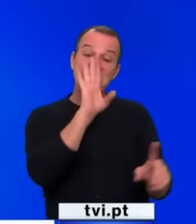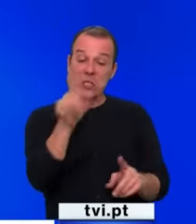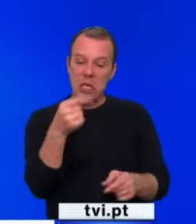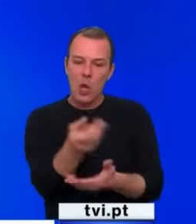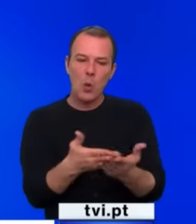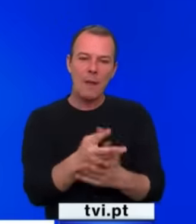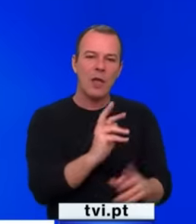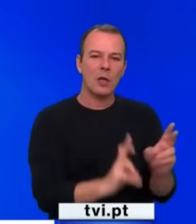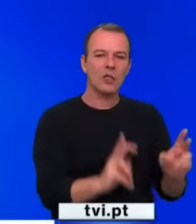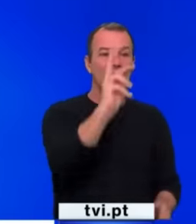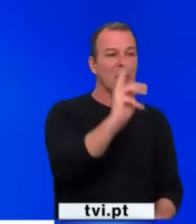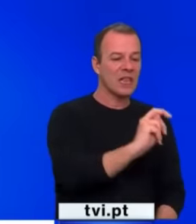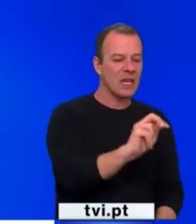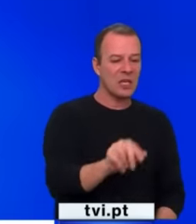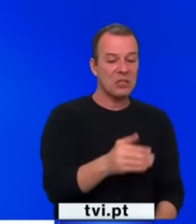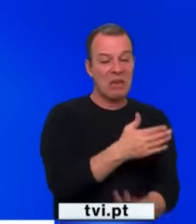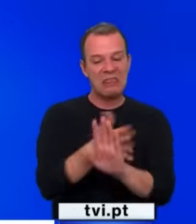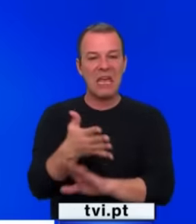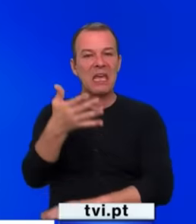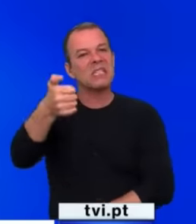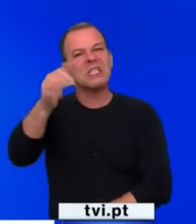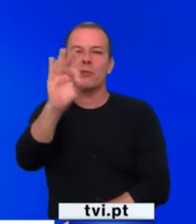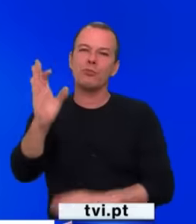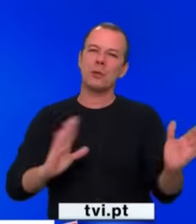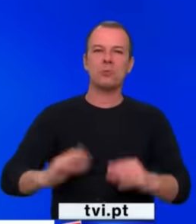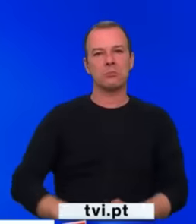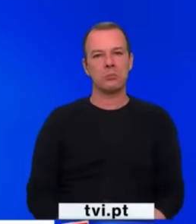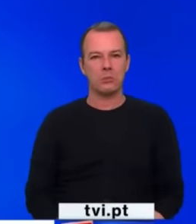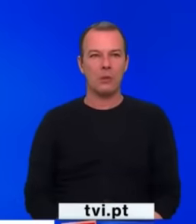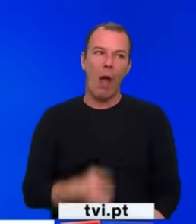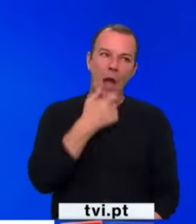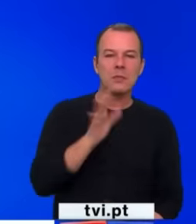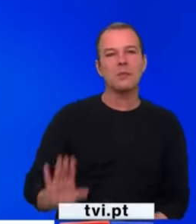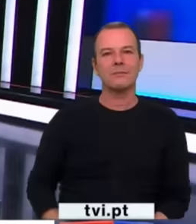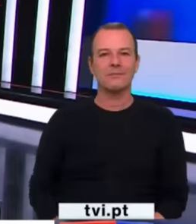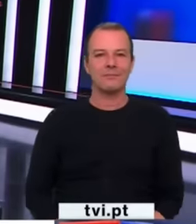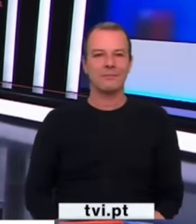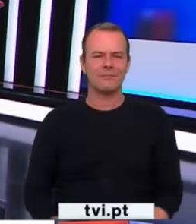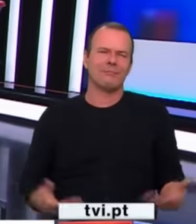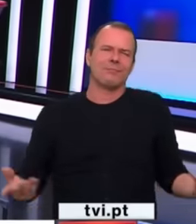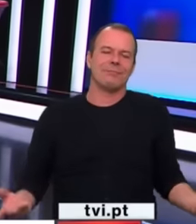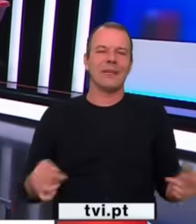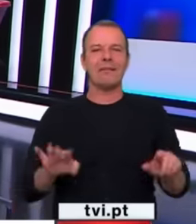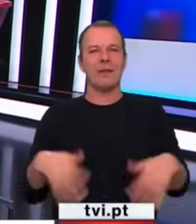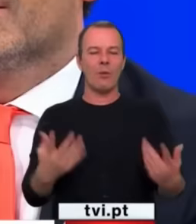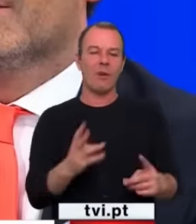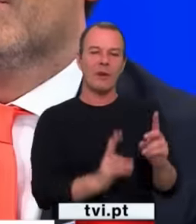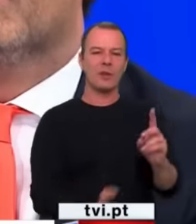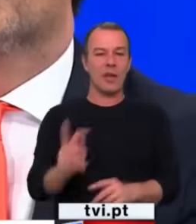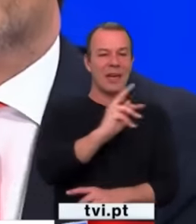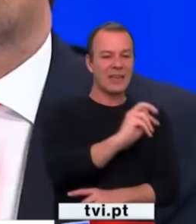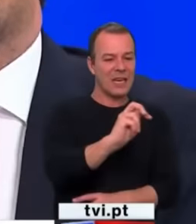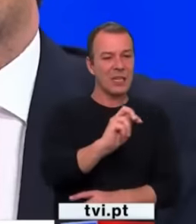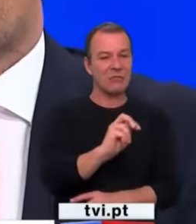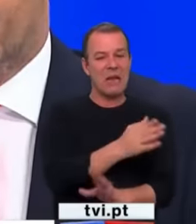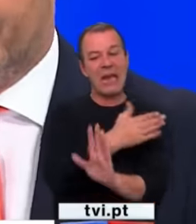entre 3 a 5%. Exato. Bom, para além da incerteza do crescimento entre 3 a 5%, teria de crescer então 3 a 5% durante